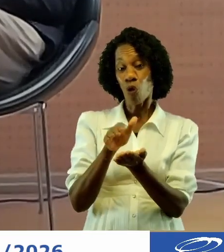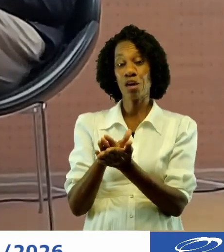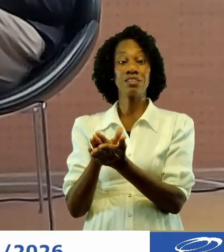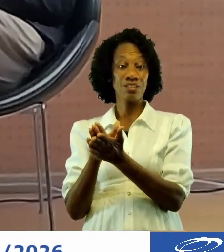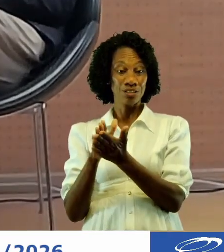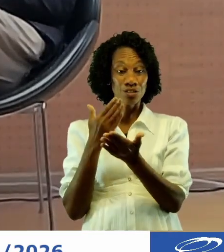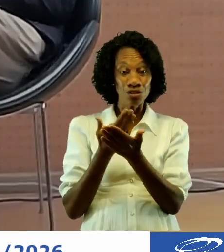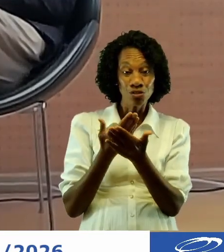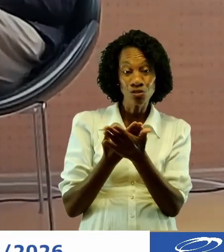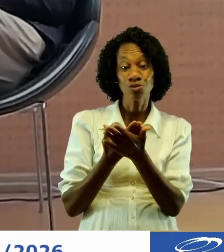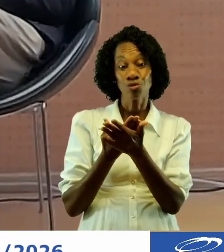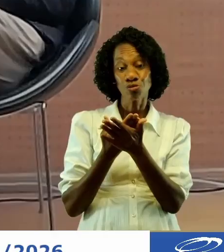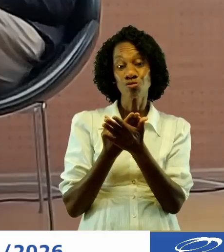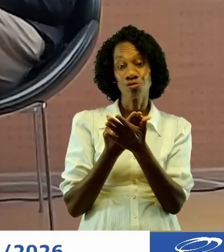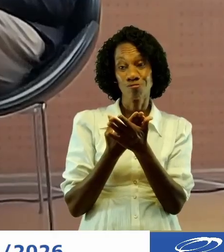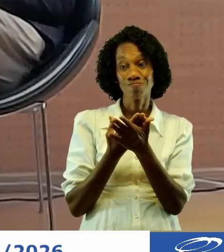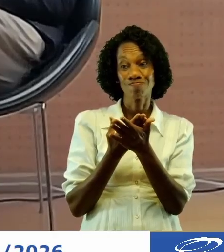leads us